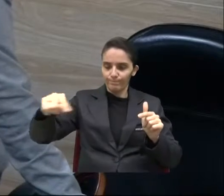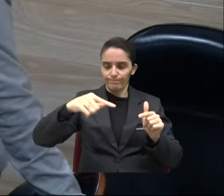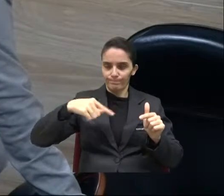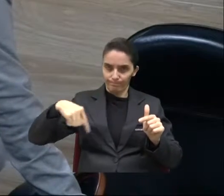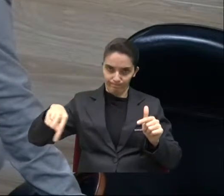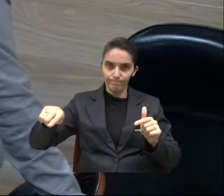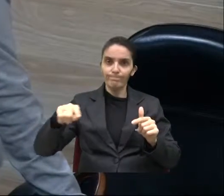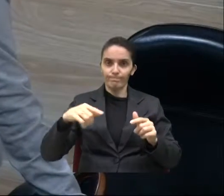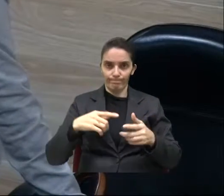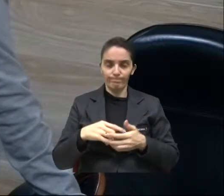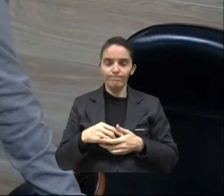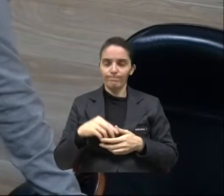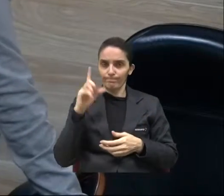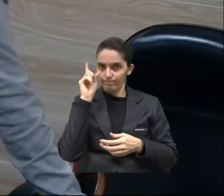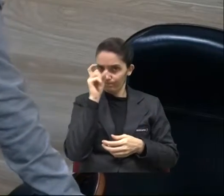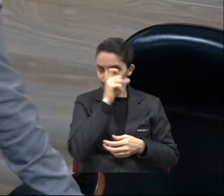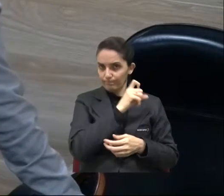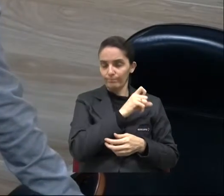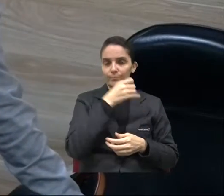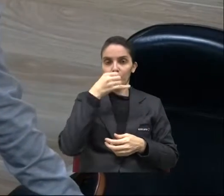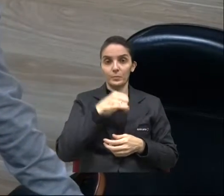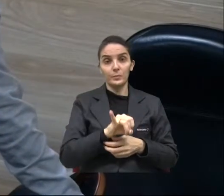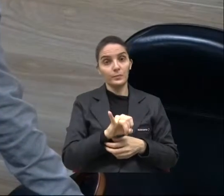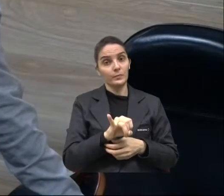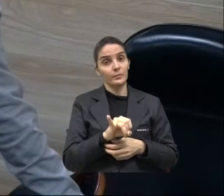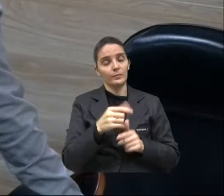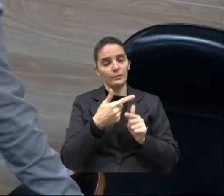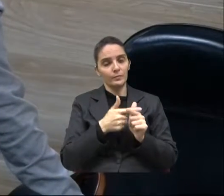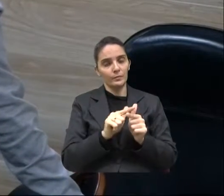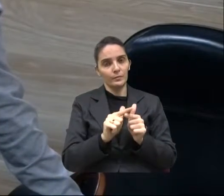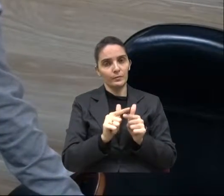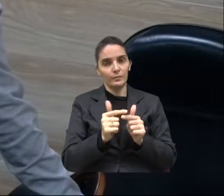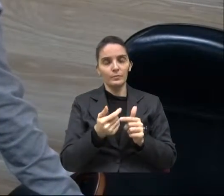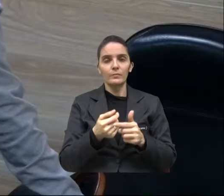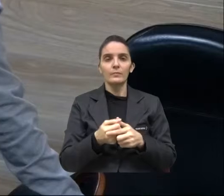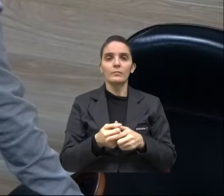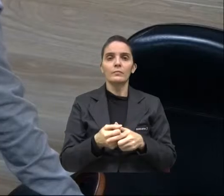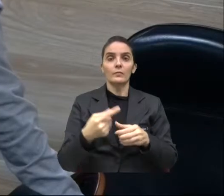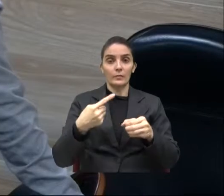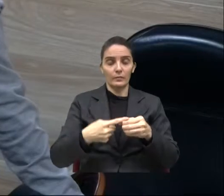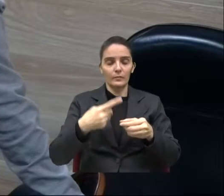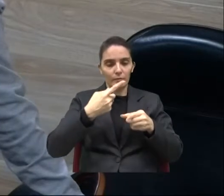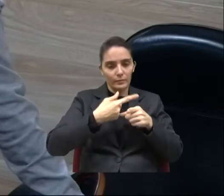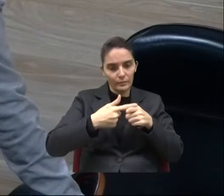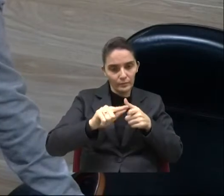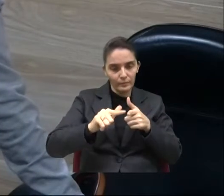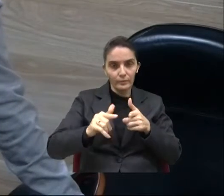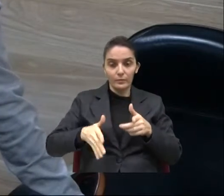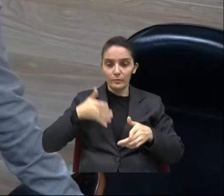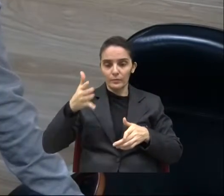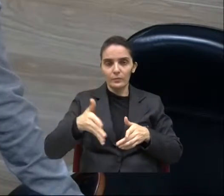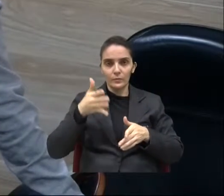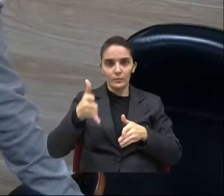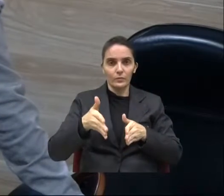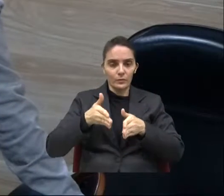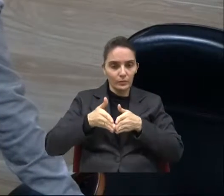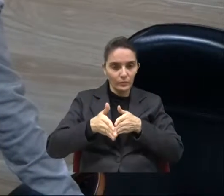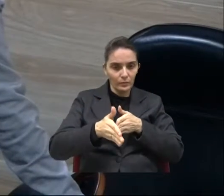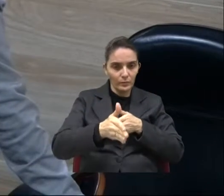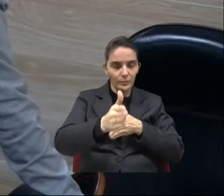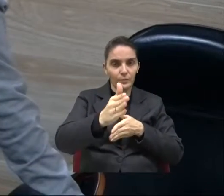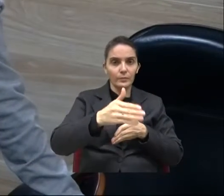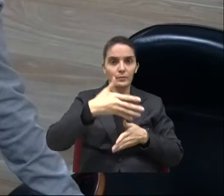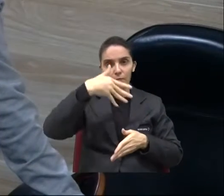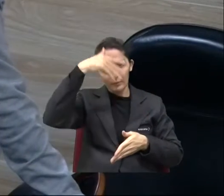Se a cidade é dividida por uma linha férrea, que o vereador